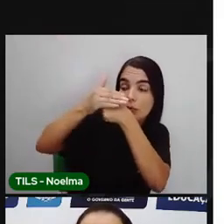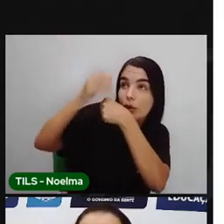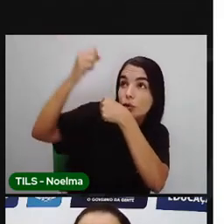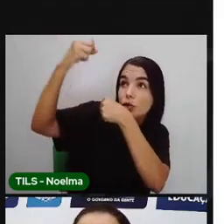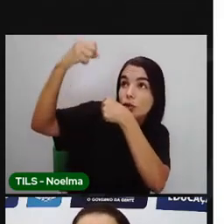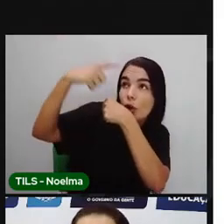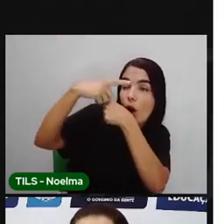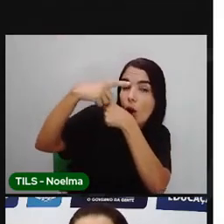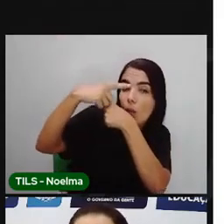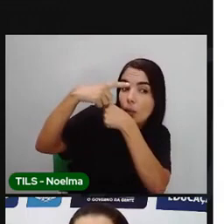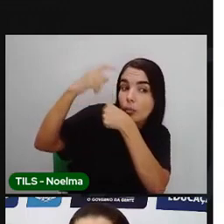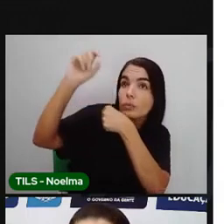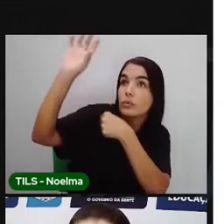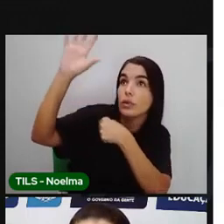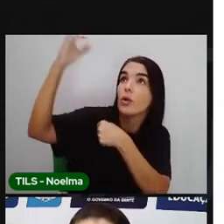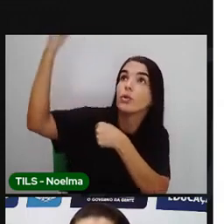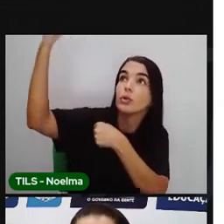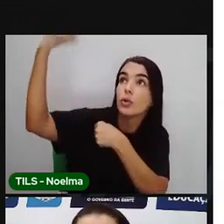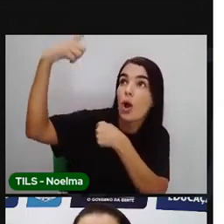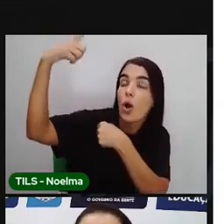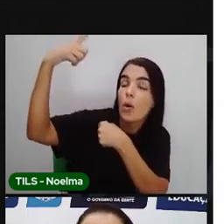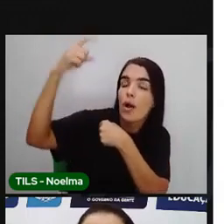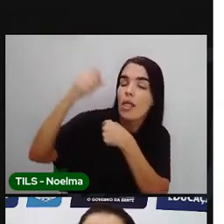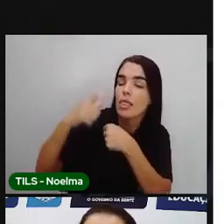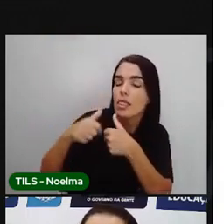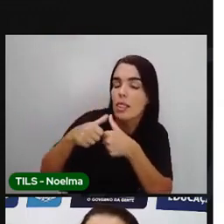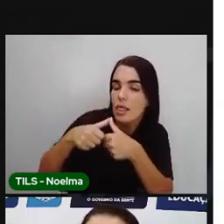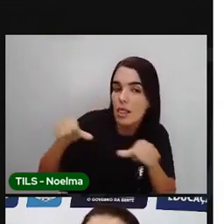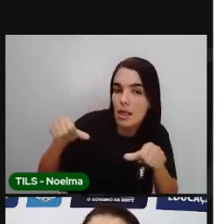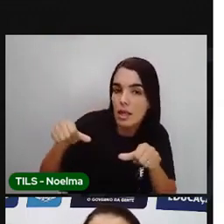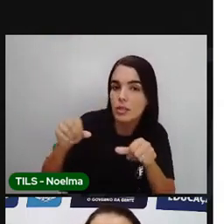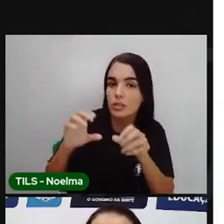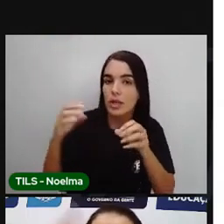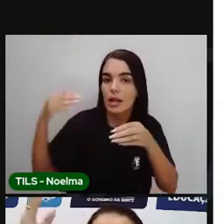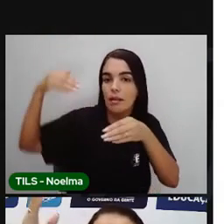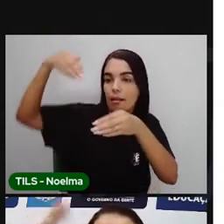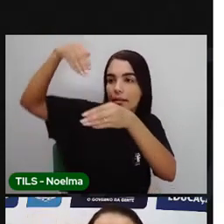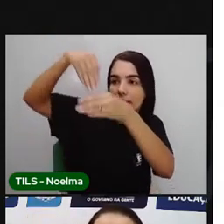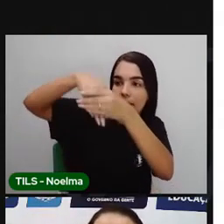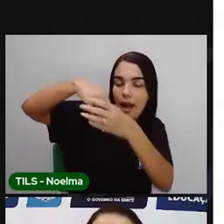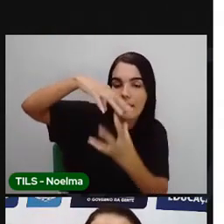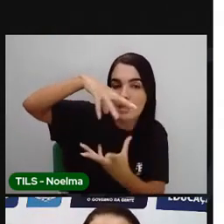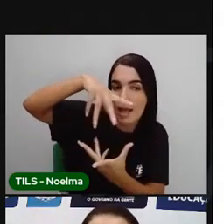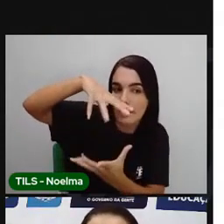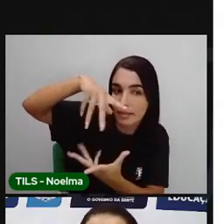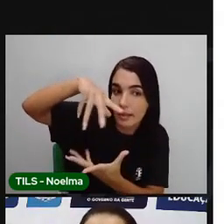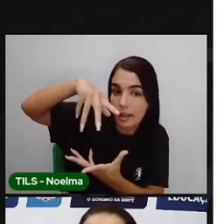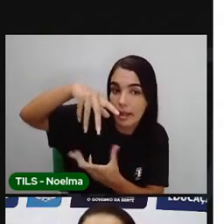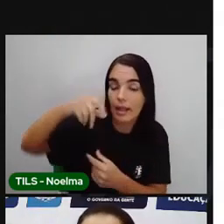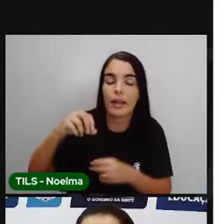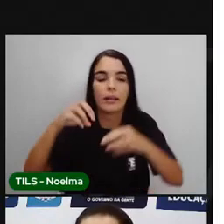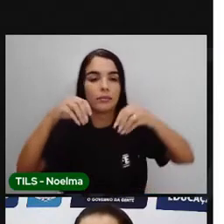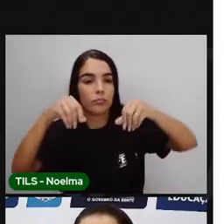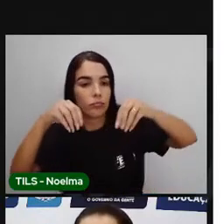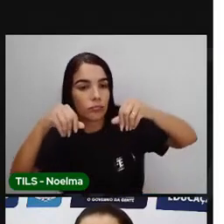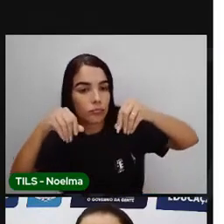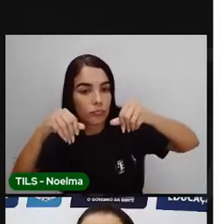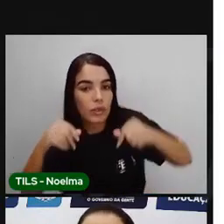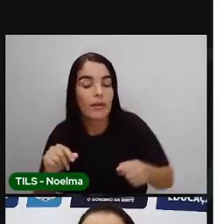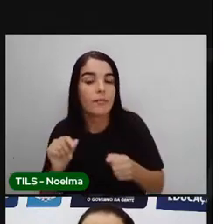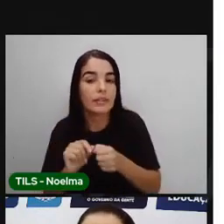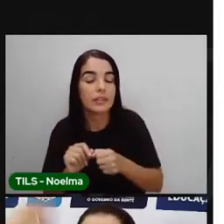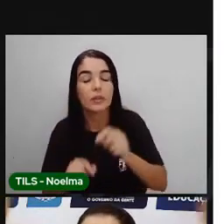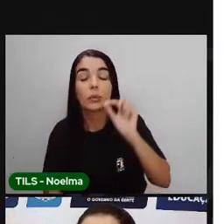entrar uma certa quantidade de calor e reflete na Terra e volta. Parte fica dentro dessa